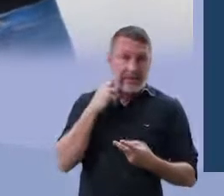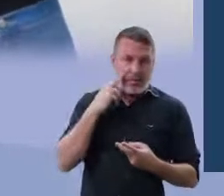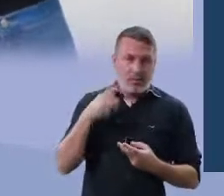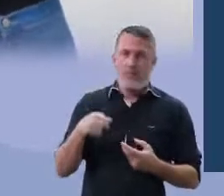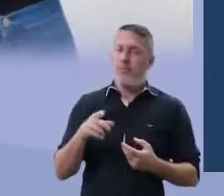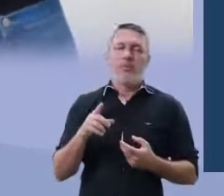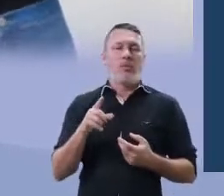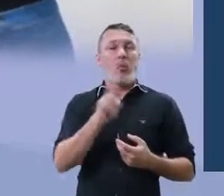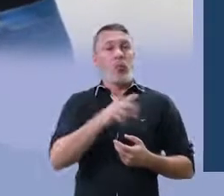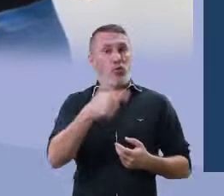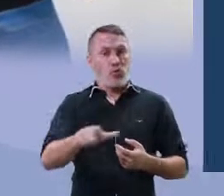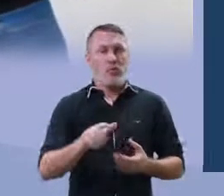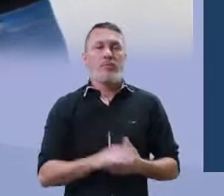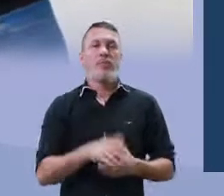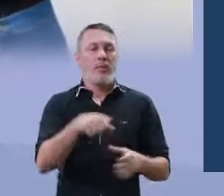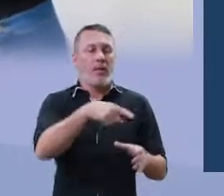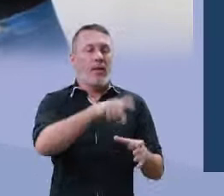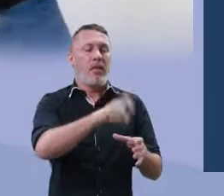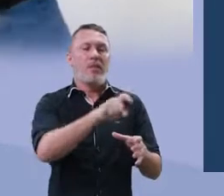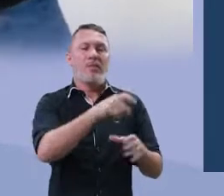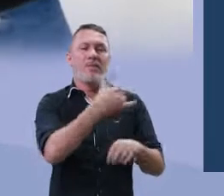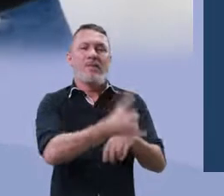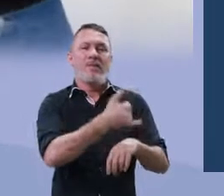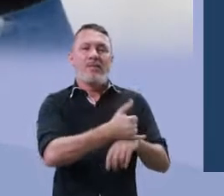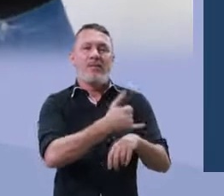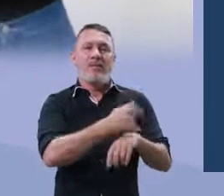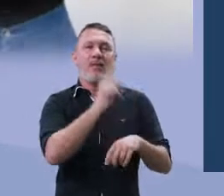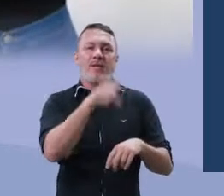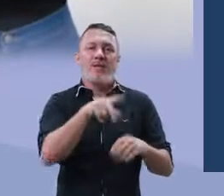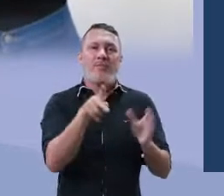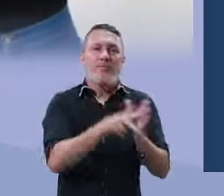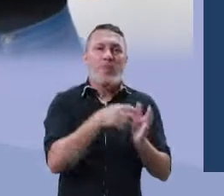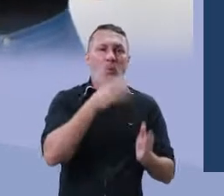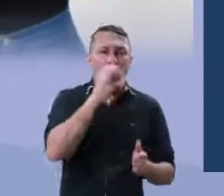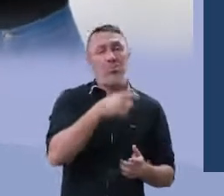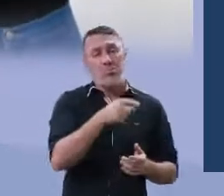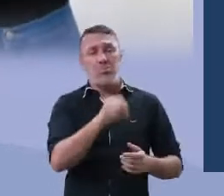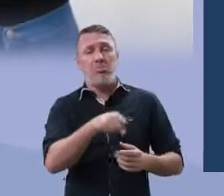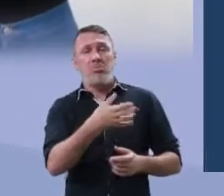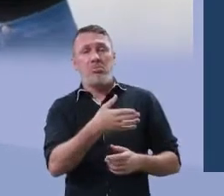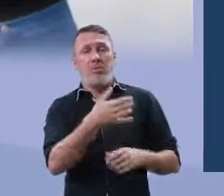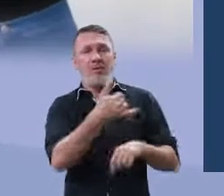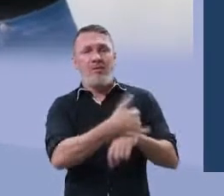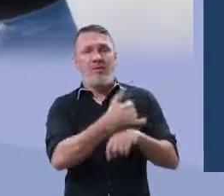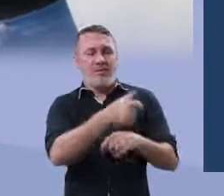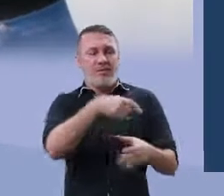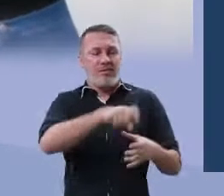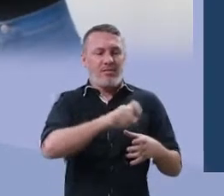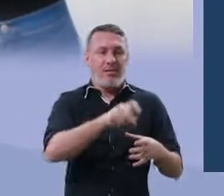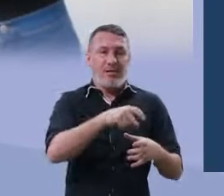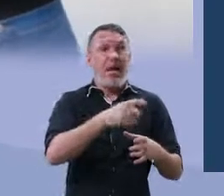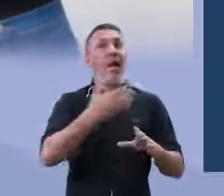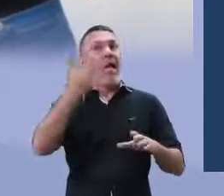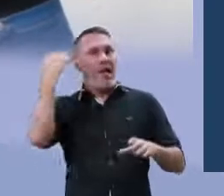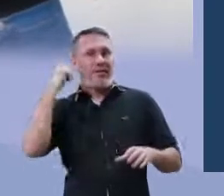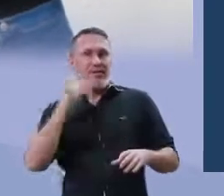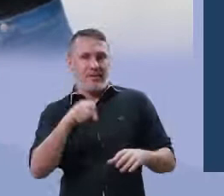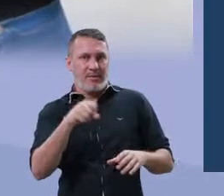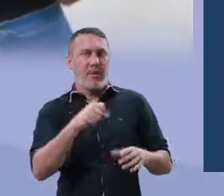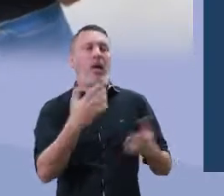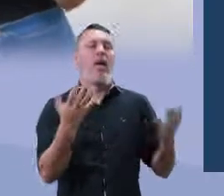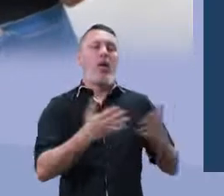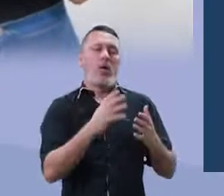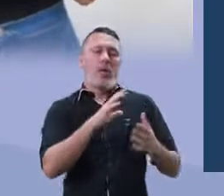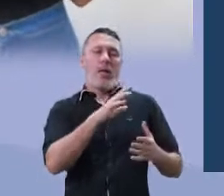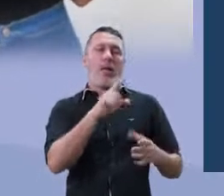cerveja ou refrigerante. Isso é reutilizar. Latas de alumínio como material para a fabricação de lingotes? Sim, a gente tinha